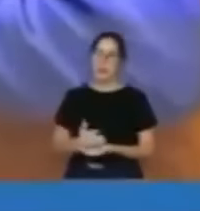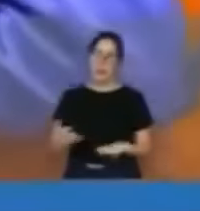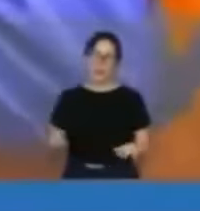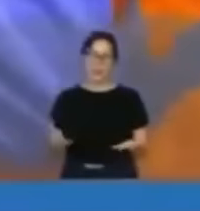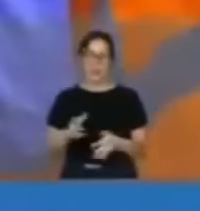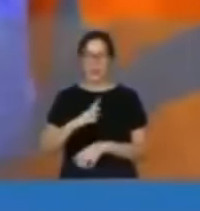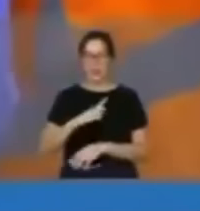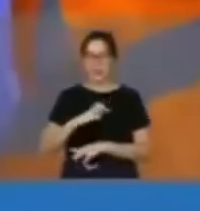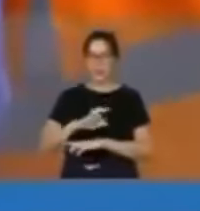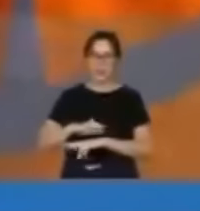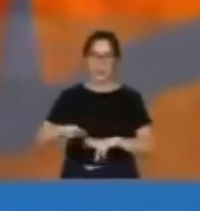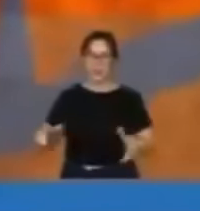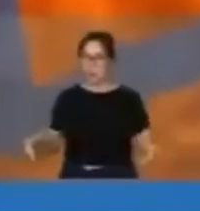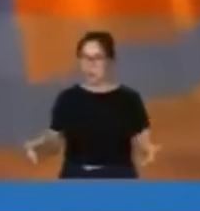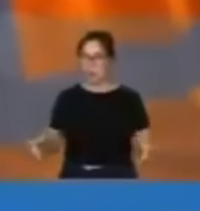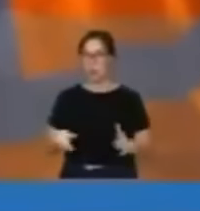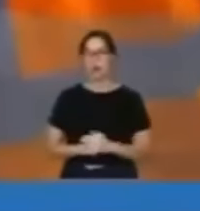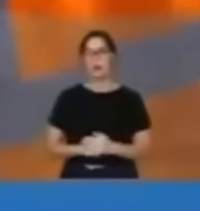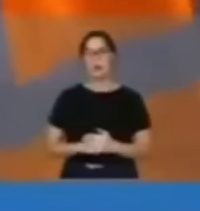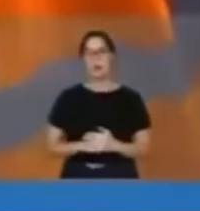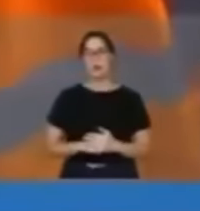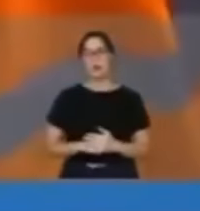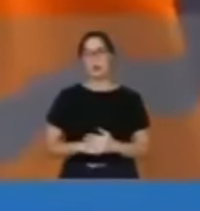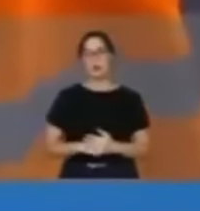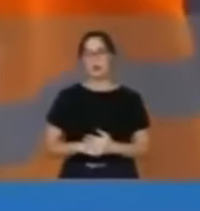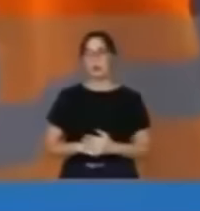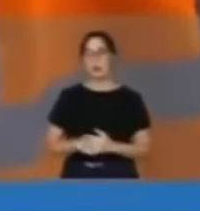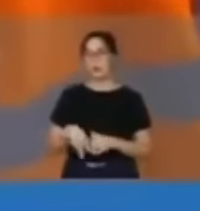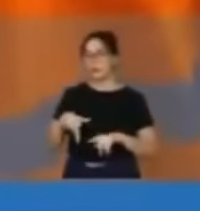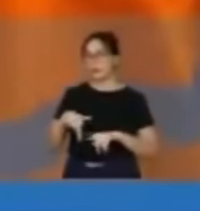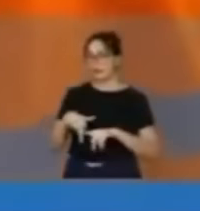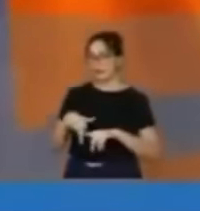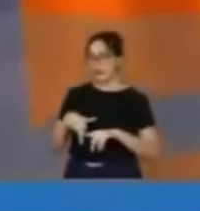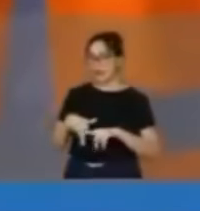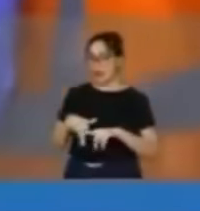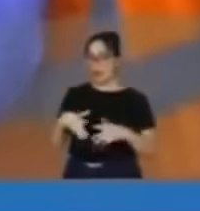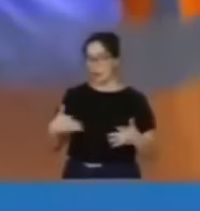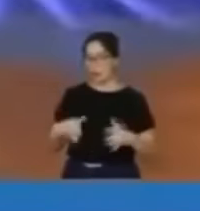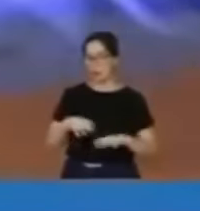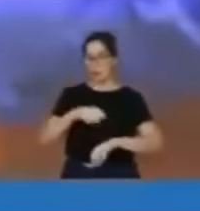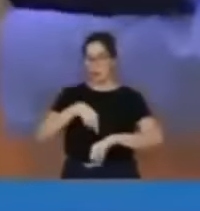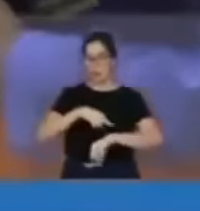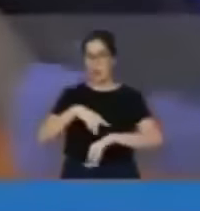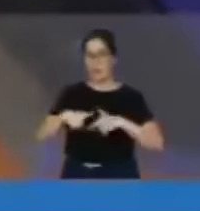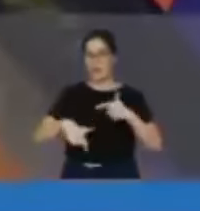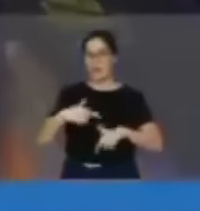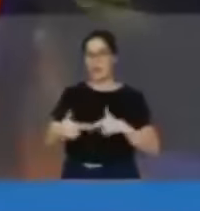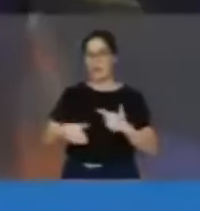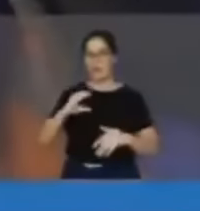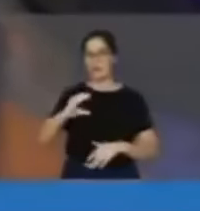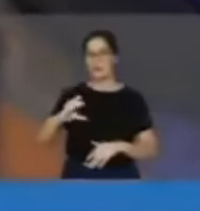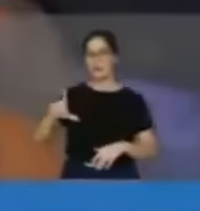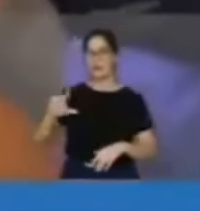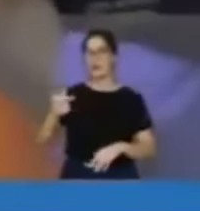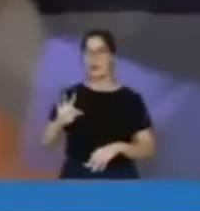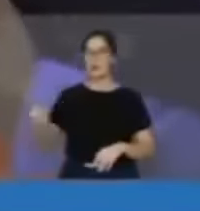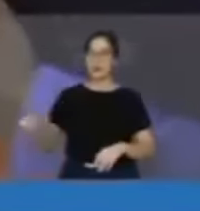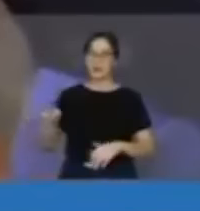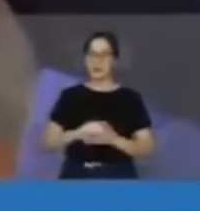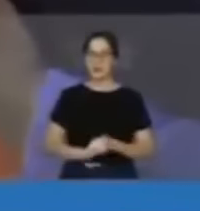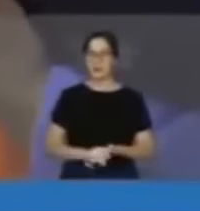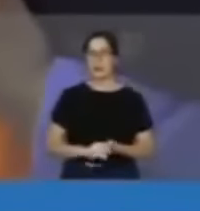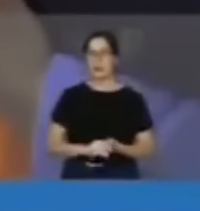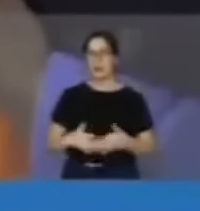temos diversas outras ações há anos tratando, né, de reforma de jornada de trabalho e revisitar a CLT faz parte de restaurar